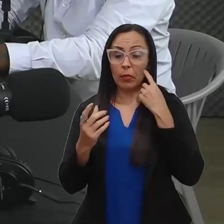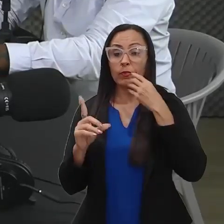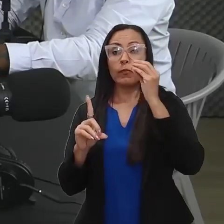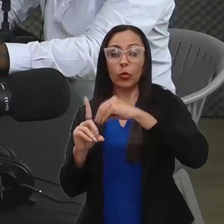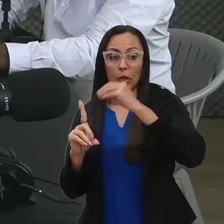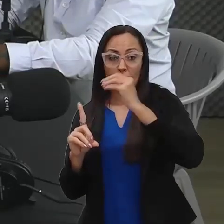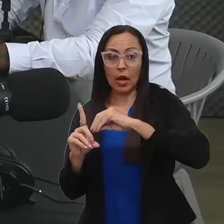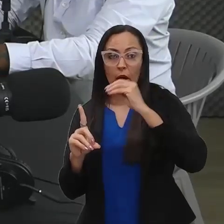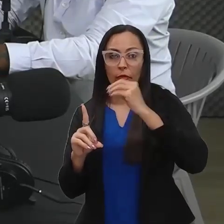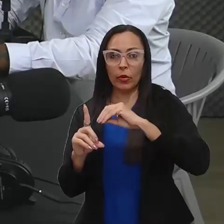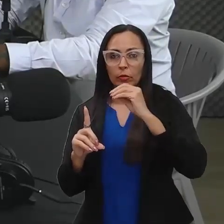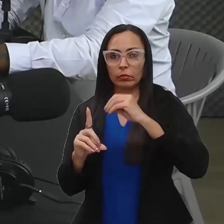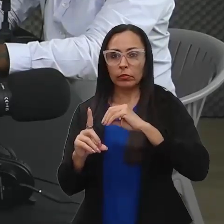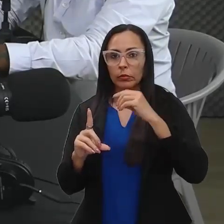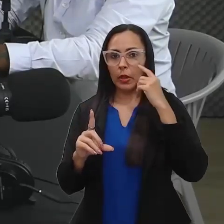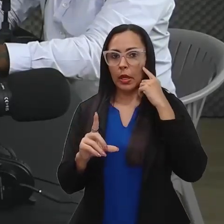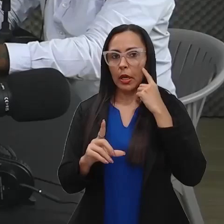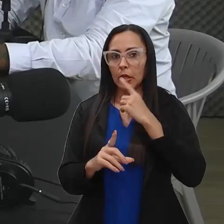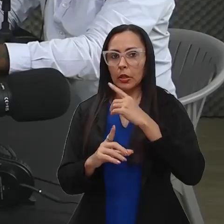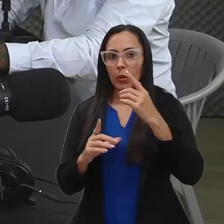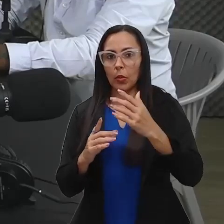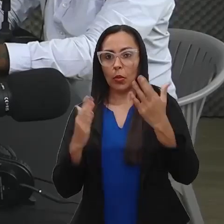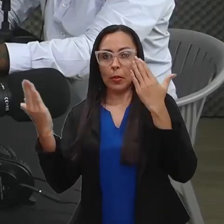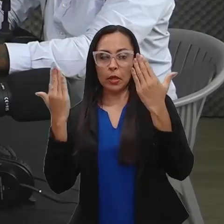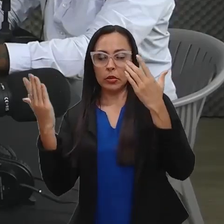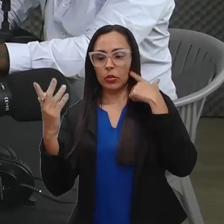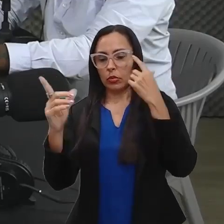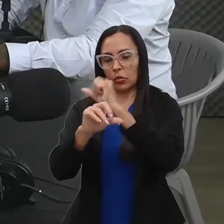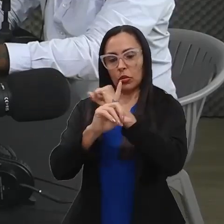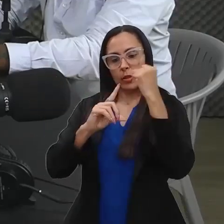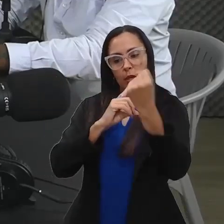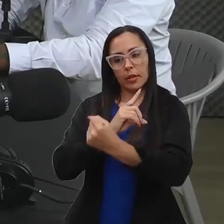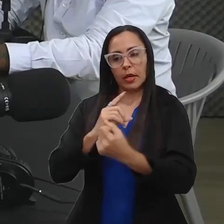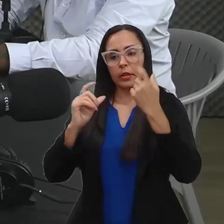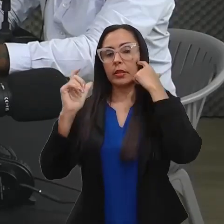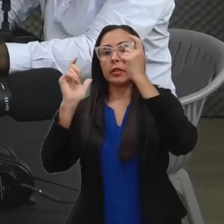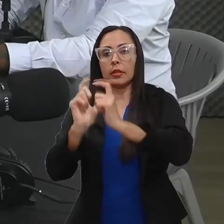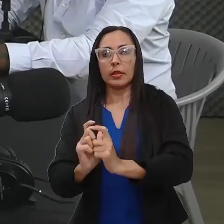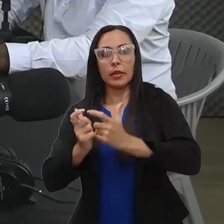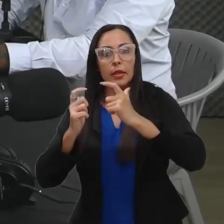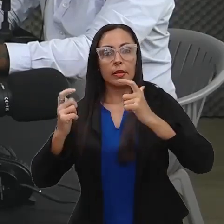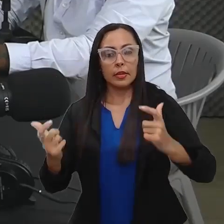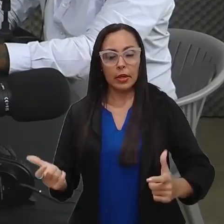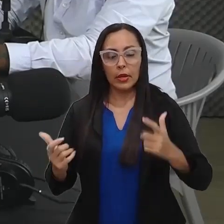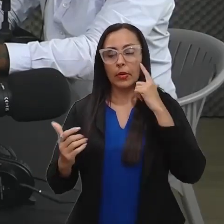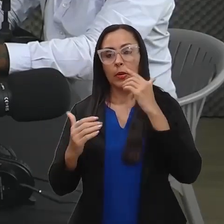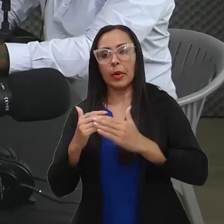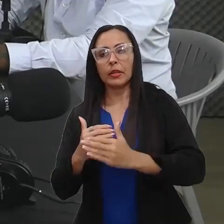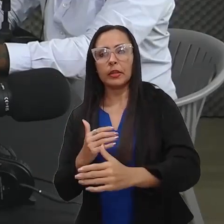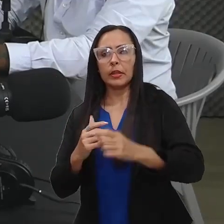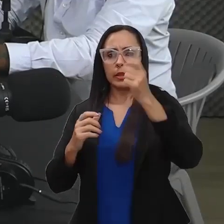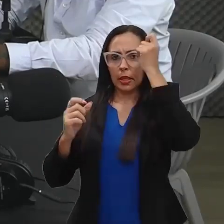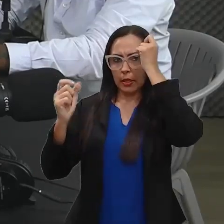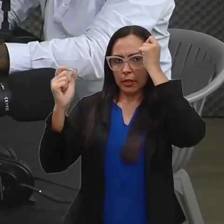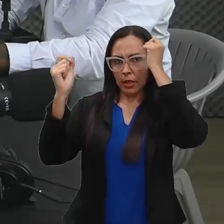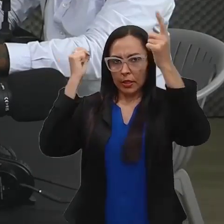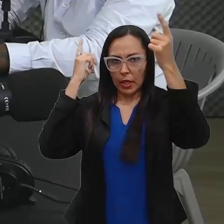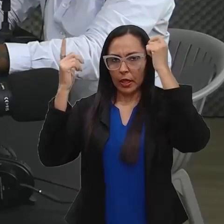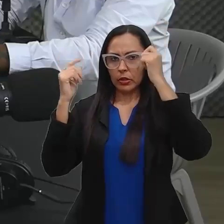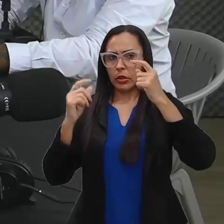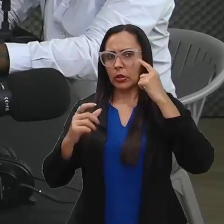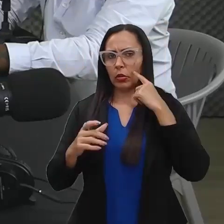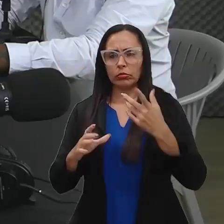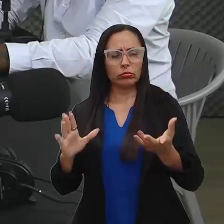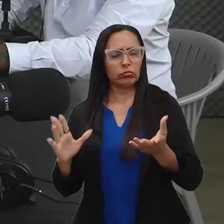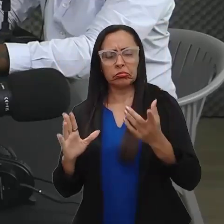vulnerável aos olhos, né, dessa sociedade que cresceu, né, a partir dessa ideia que não são sujeitos de direitos, né, que